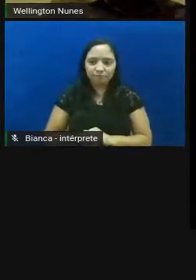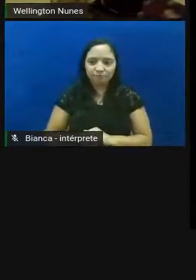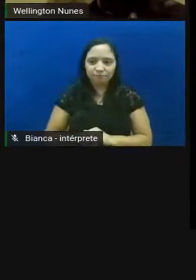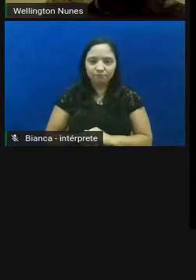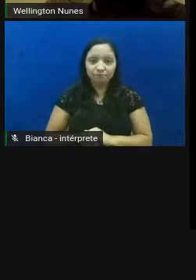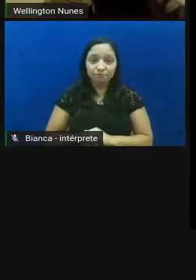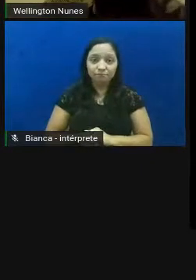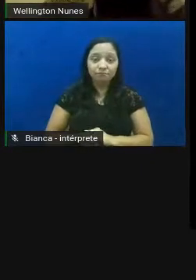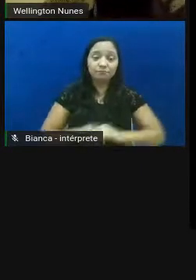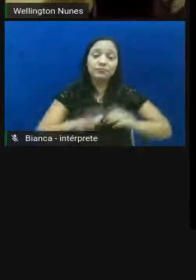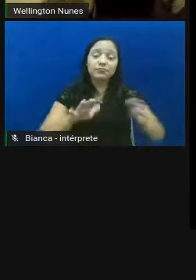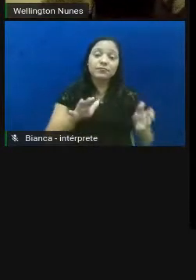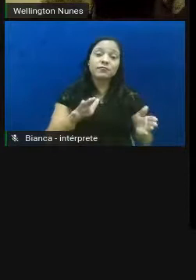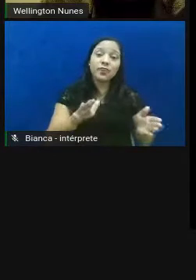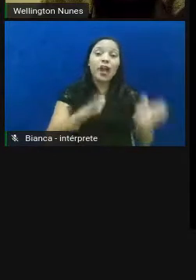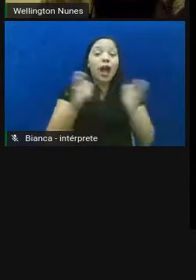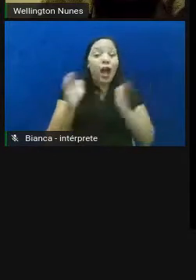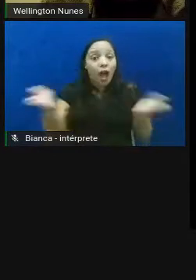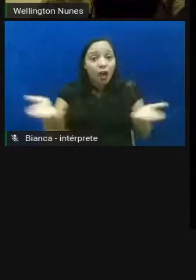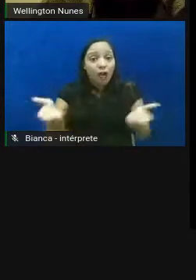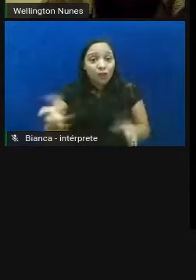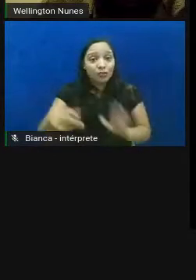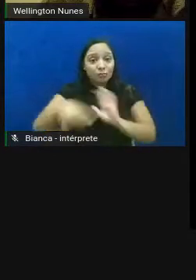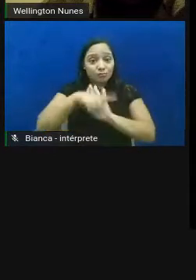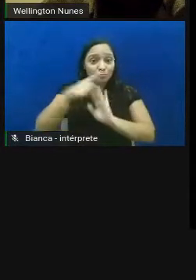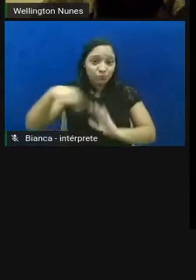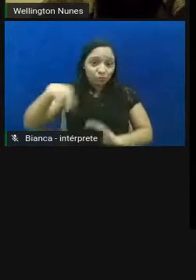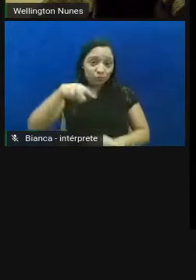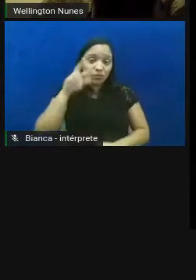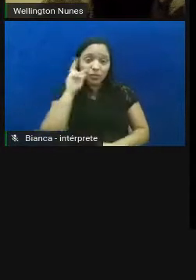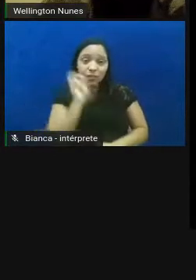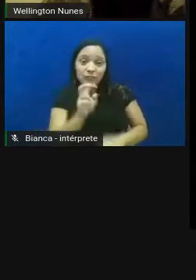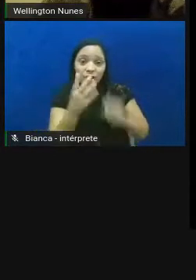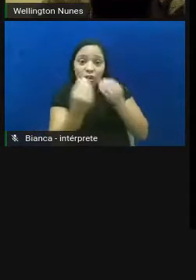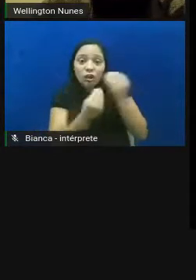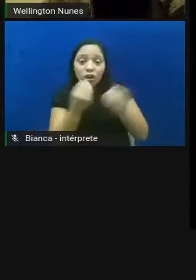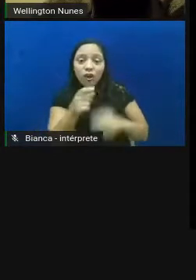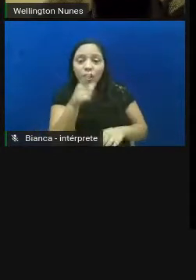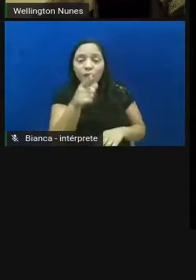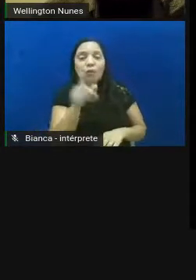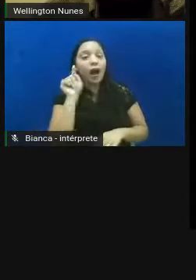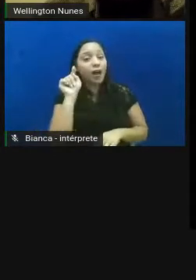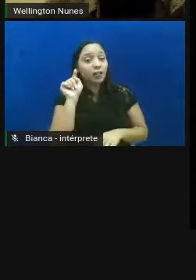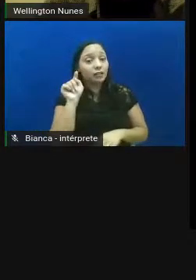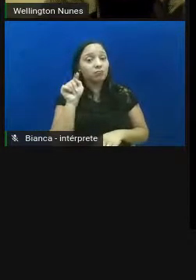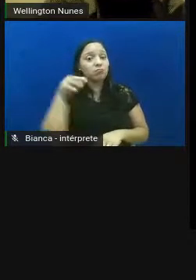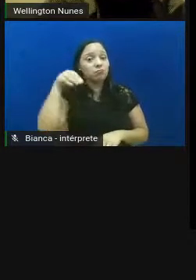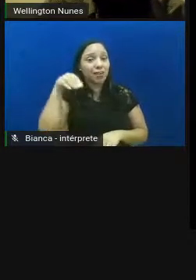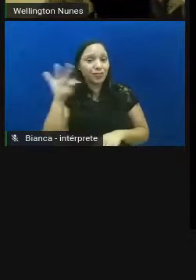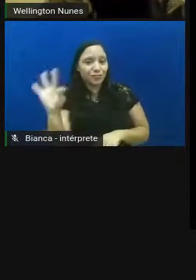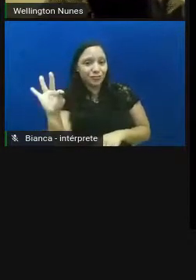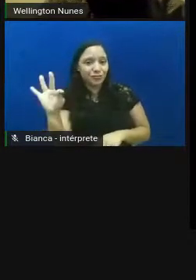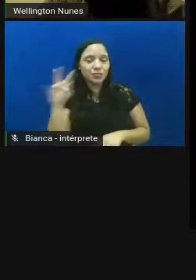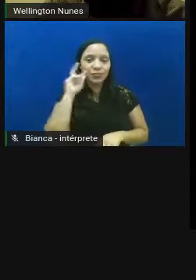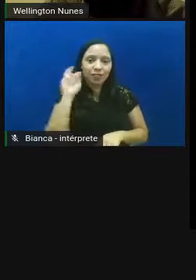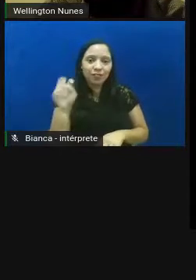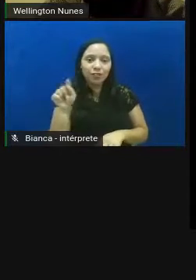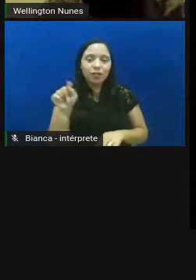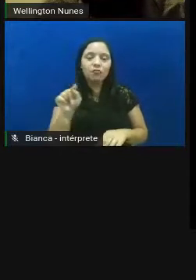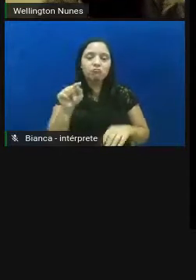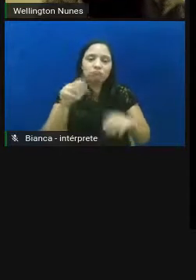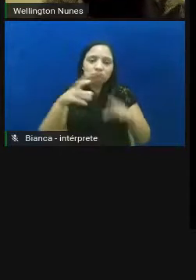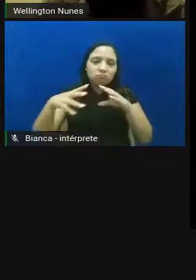E trazendo mais para essa realidade aqui, mapeamento de desmatamento, uma terra indígena ali no Mato Grosso. Entre 93 e